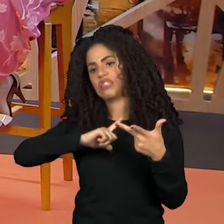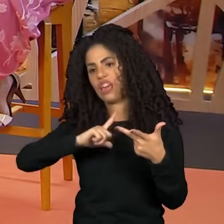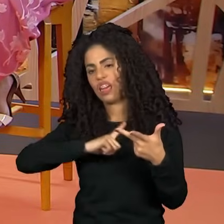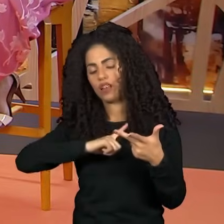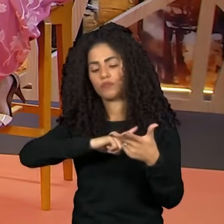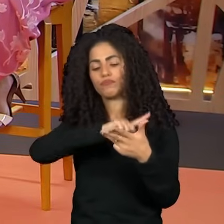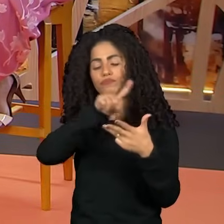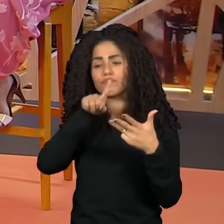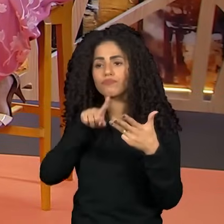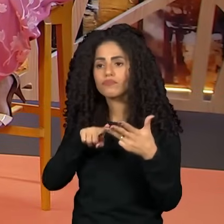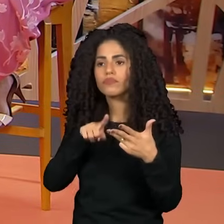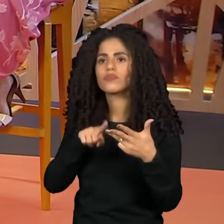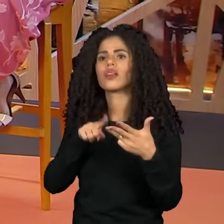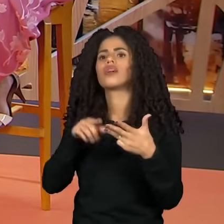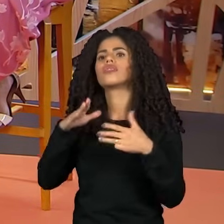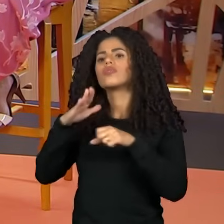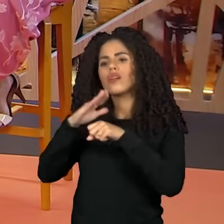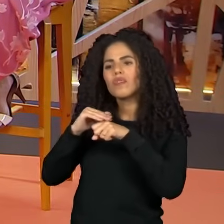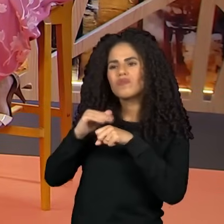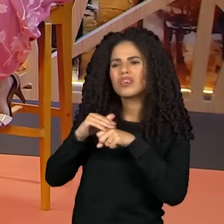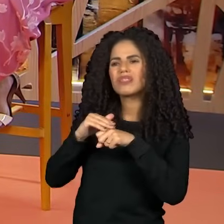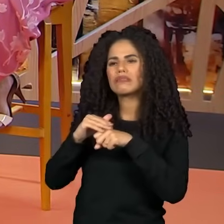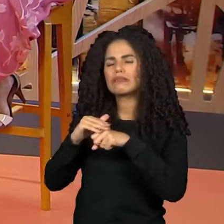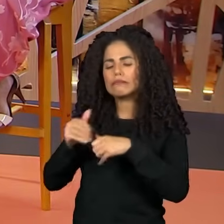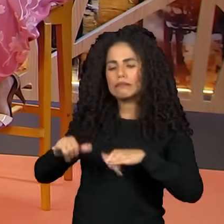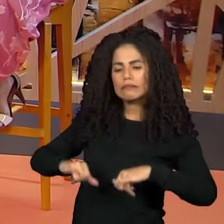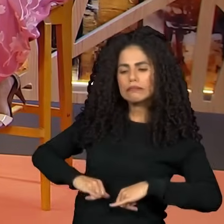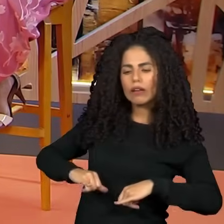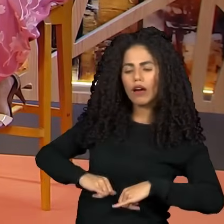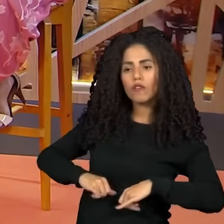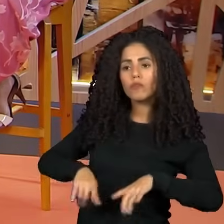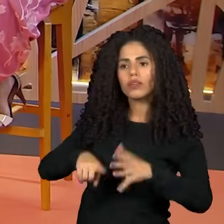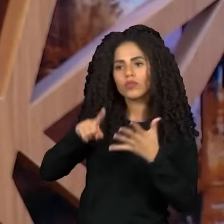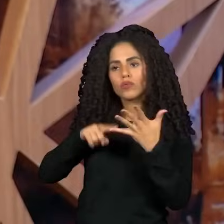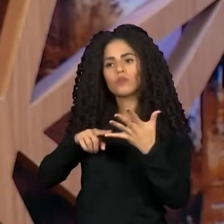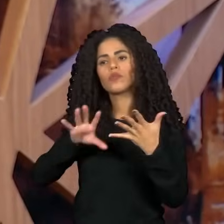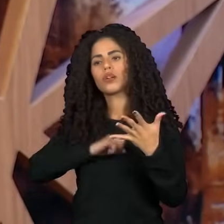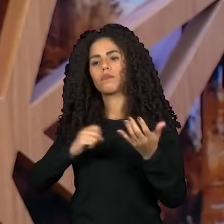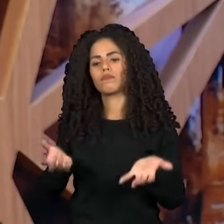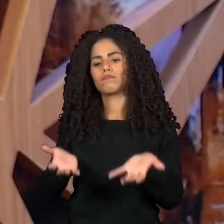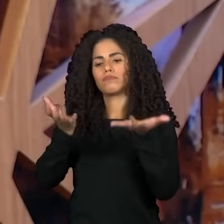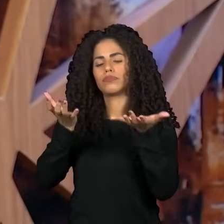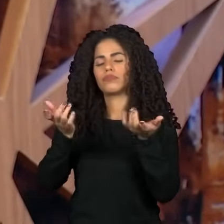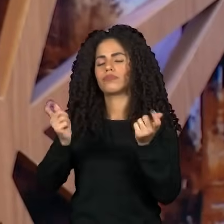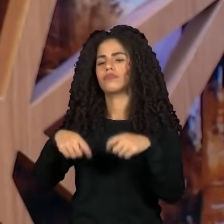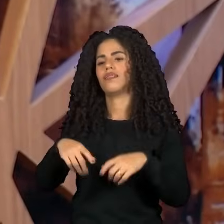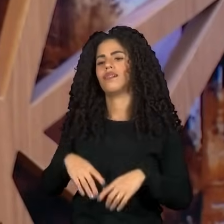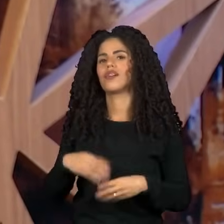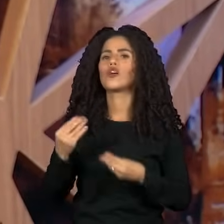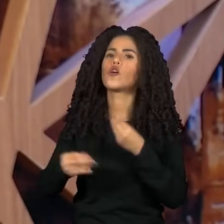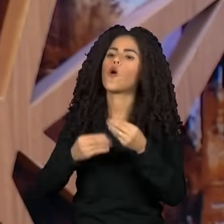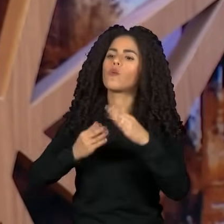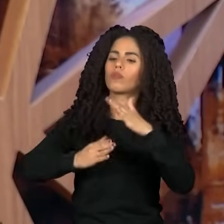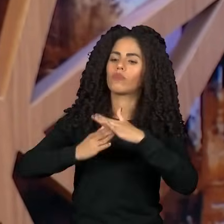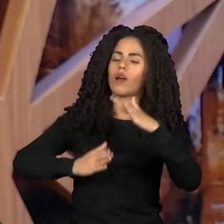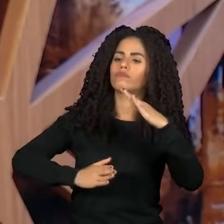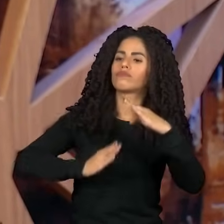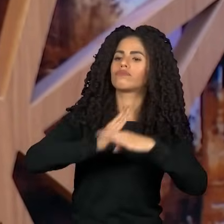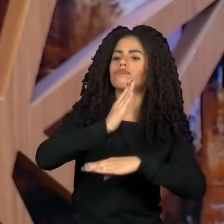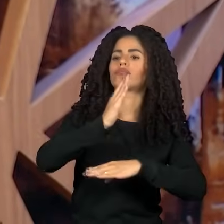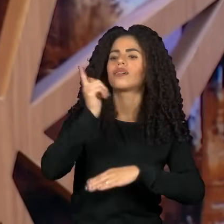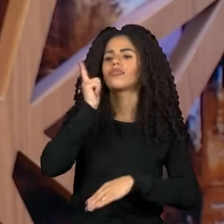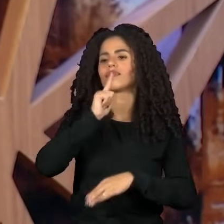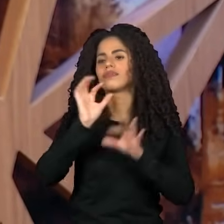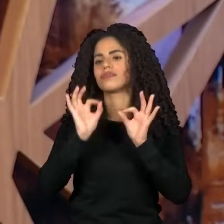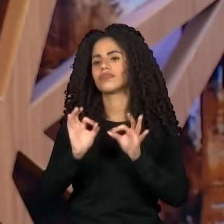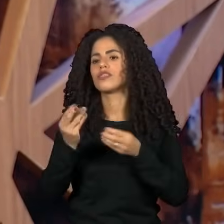tem afetações que nos machucam, mas o amor também é potência, né? E se o amor é potência, essa travessia precisa partir